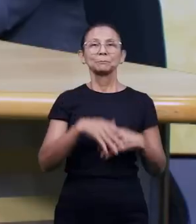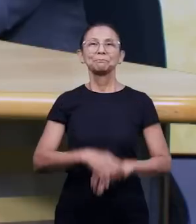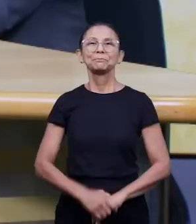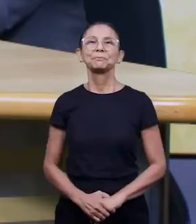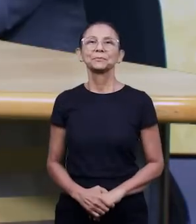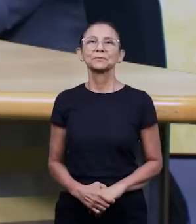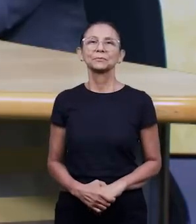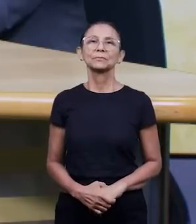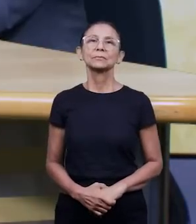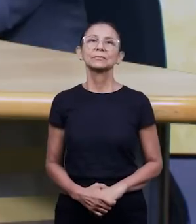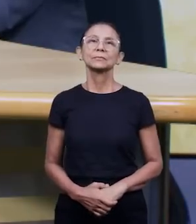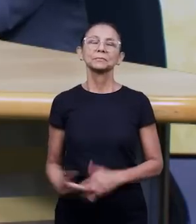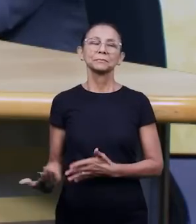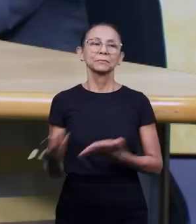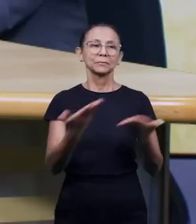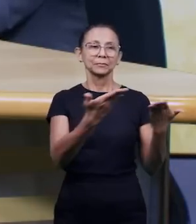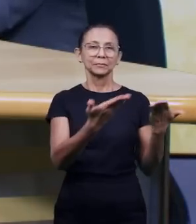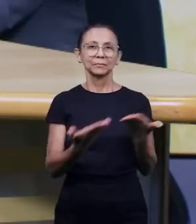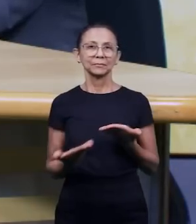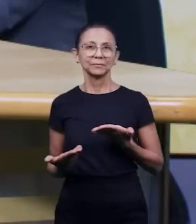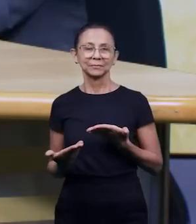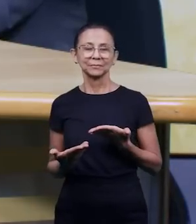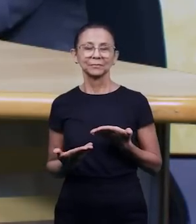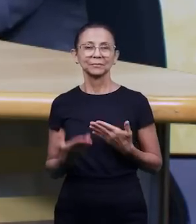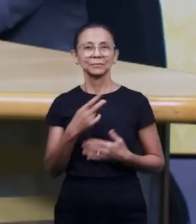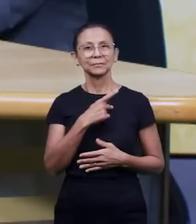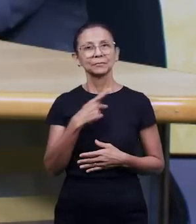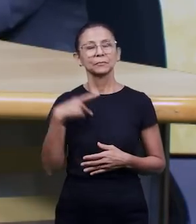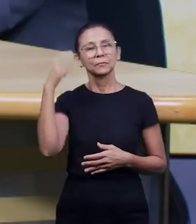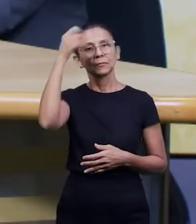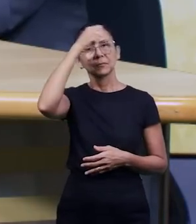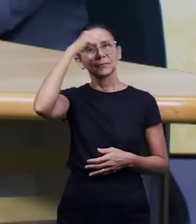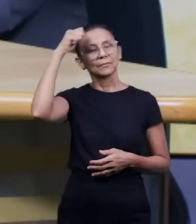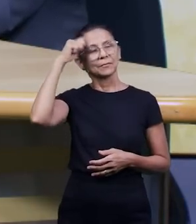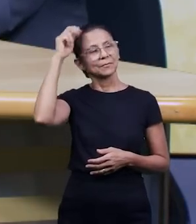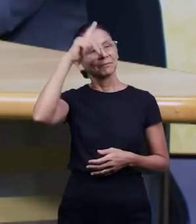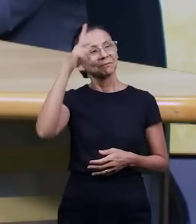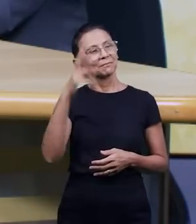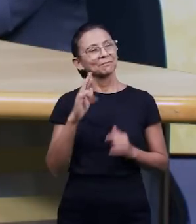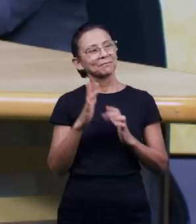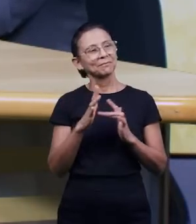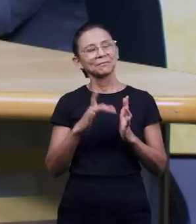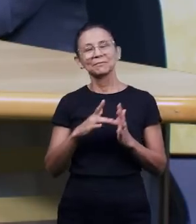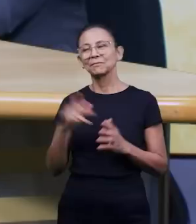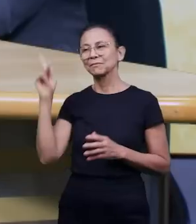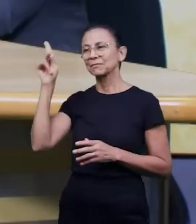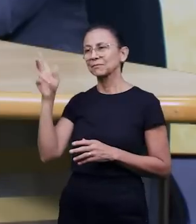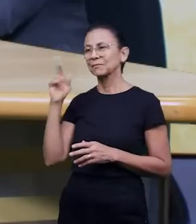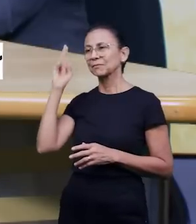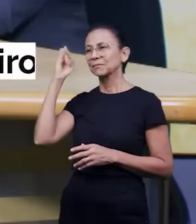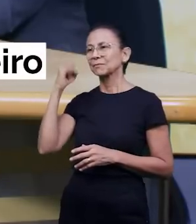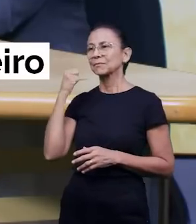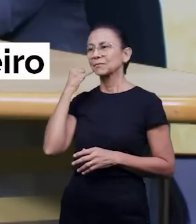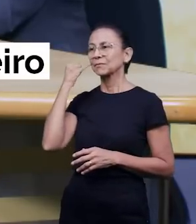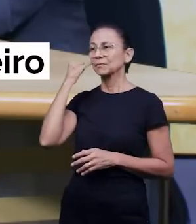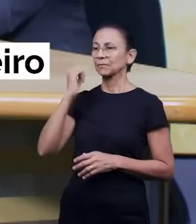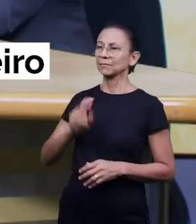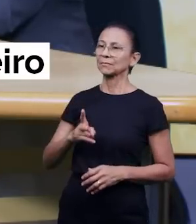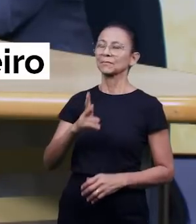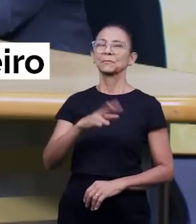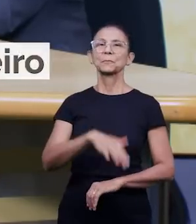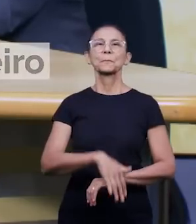escolher e assistir às edições passadas deste programa, que é muito interessante. E o tema que nós estamos abordando